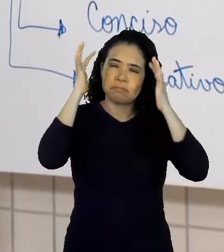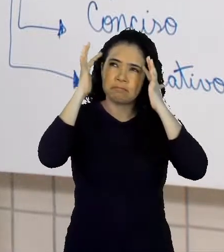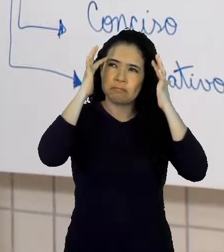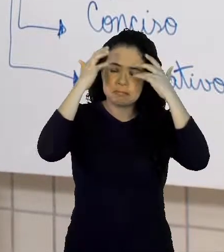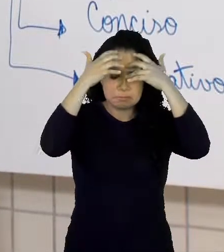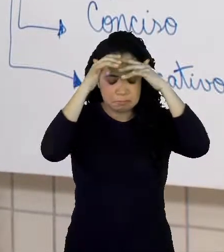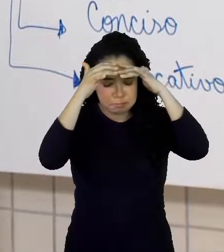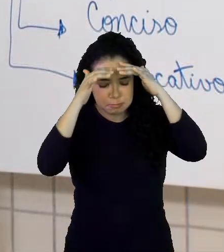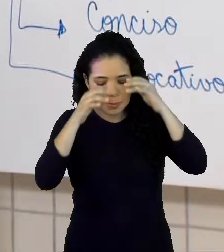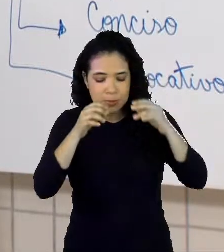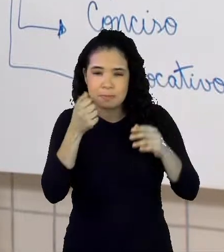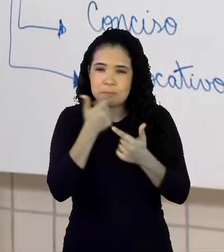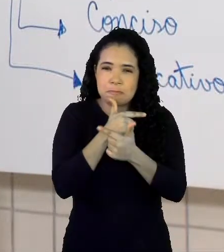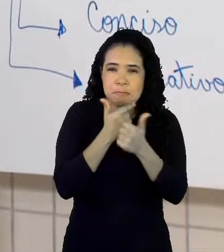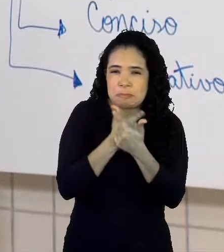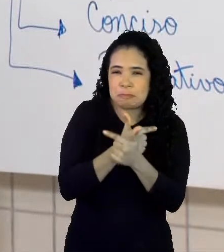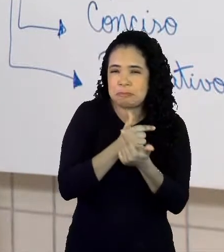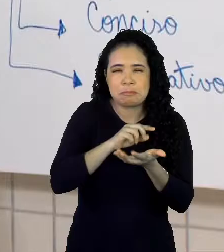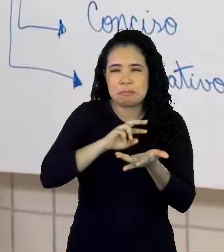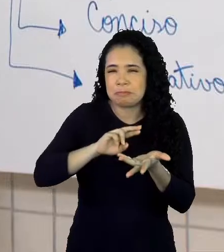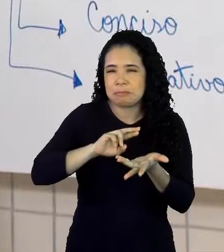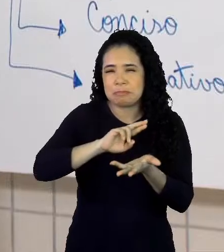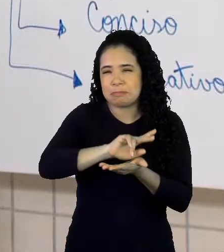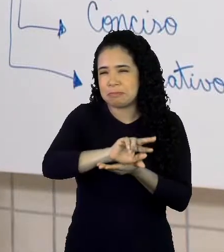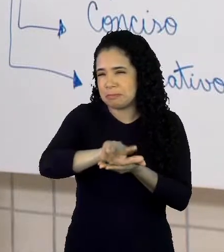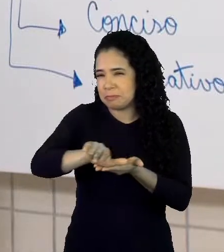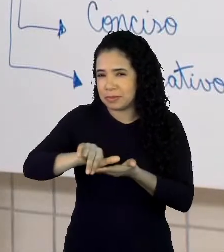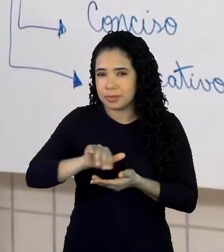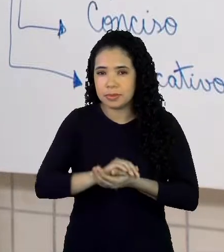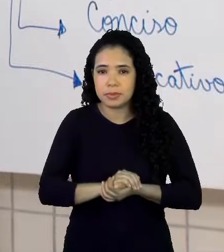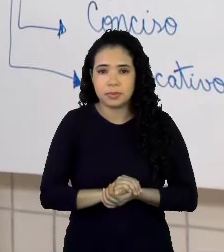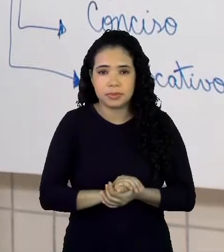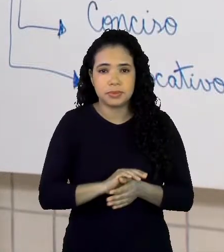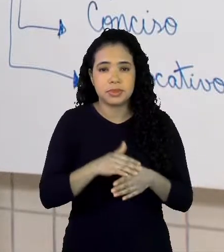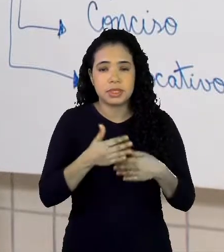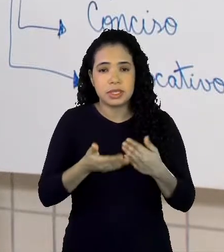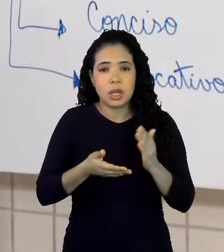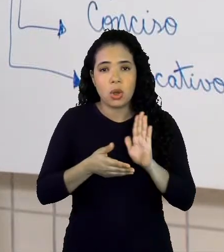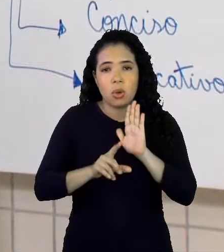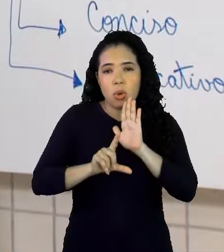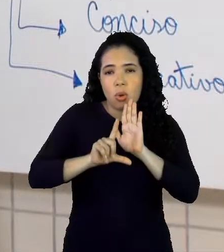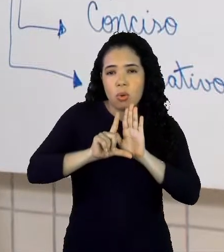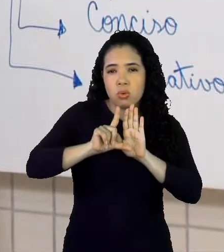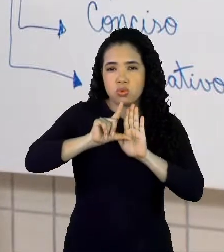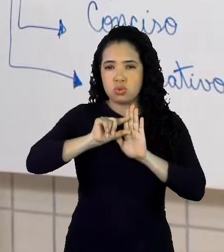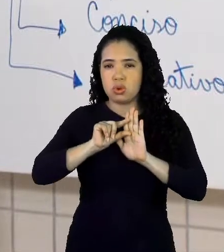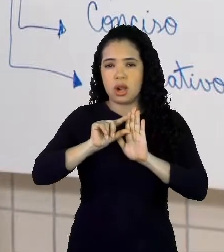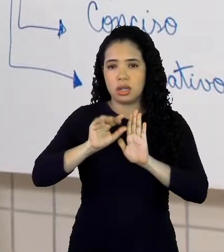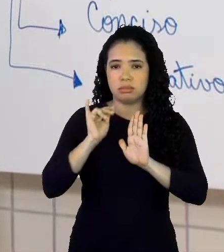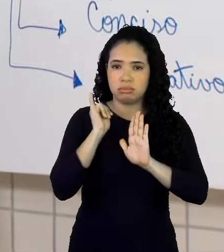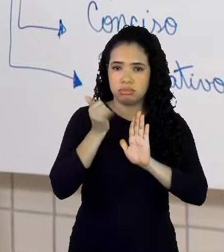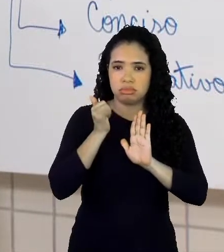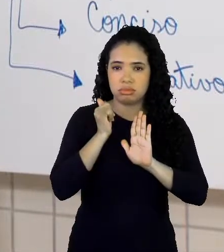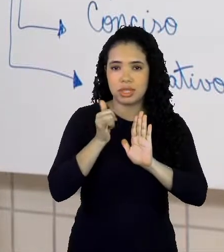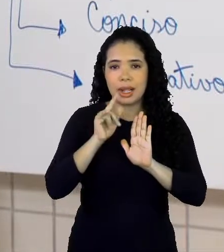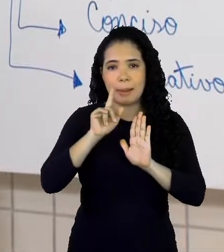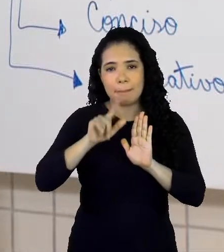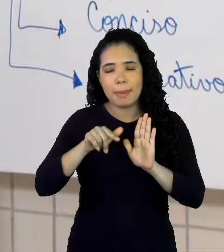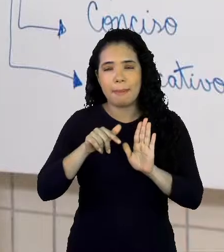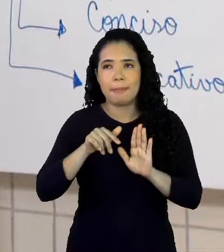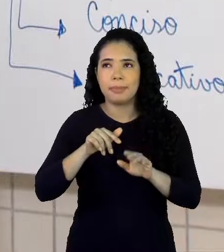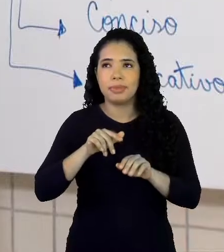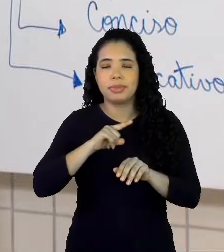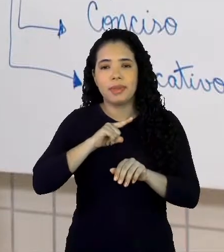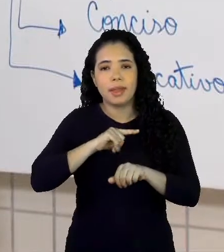humor. Normalmente, os mini-contos, eles vêm com esse viés mais humorísticos, Ele traz mais essa atenção